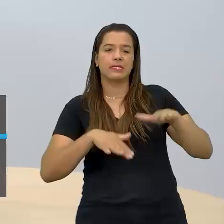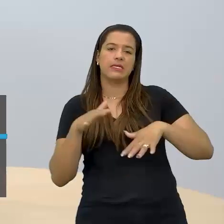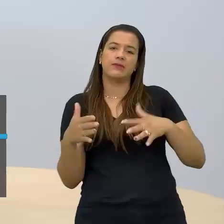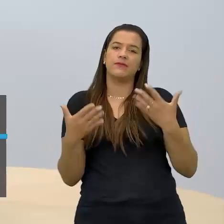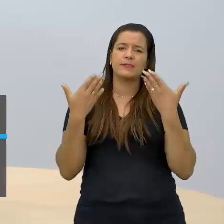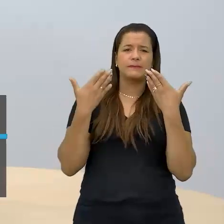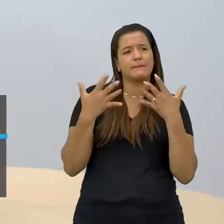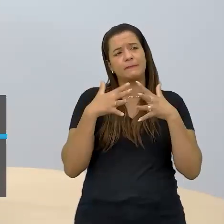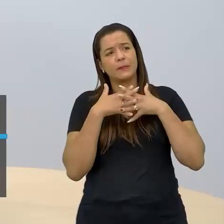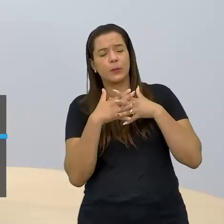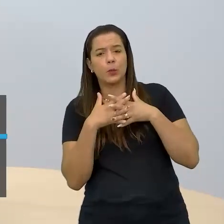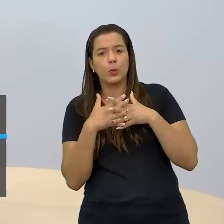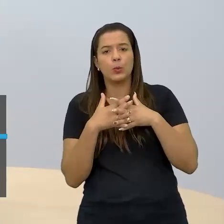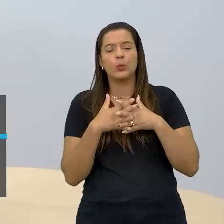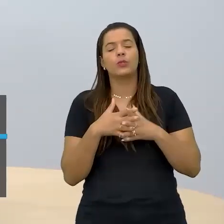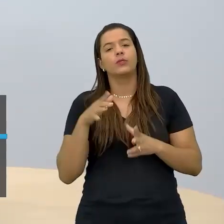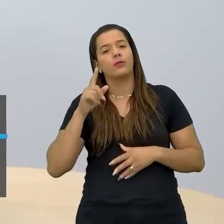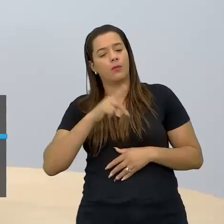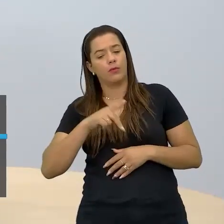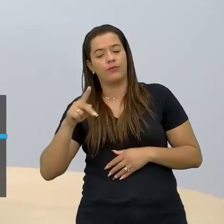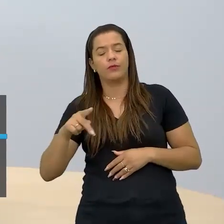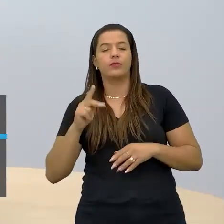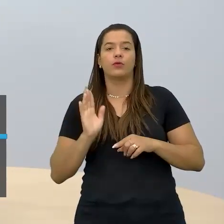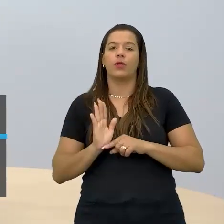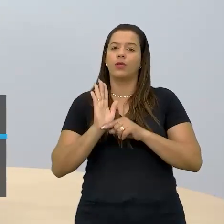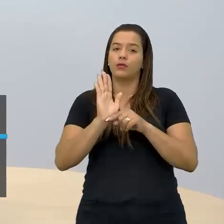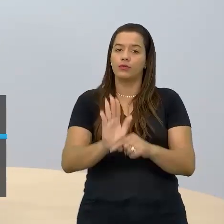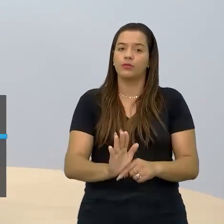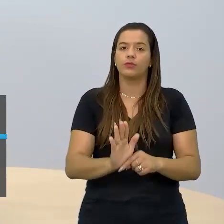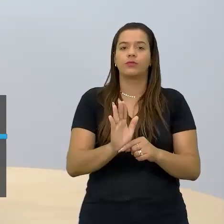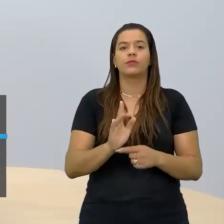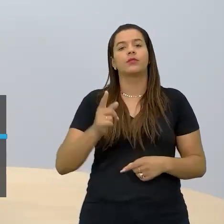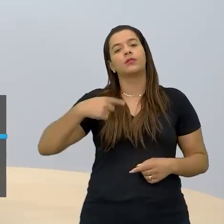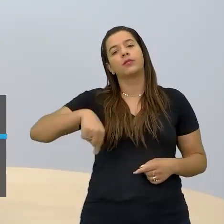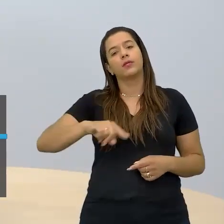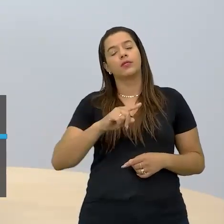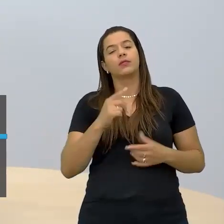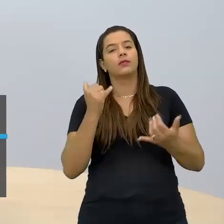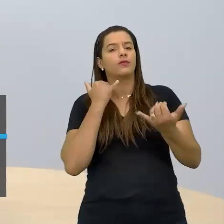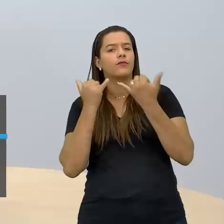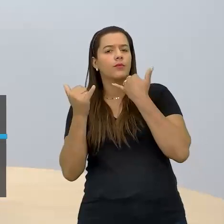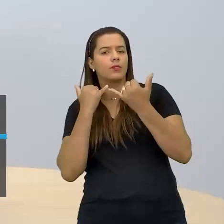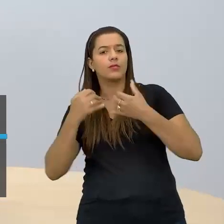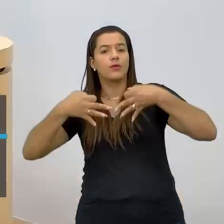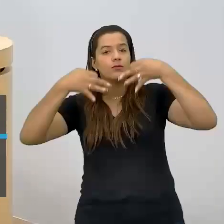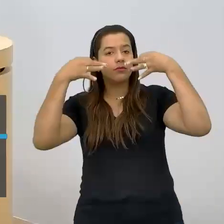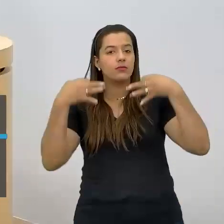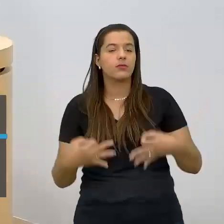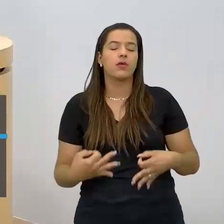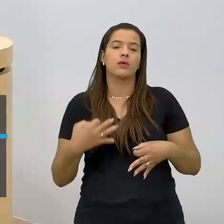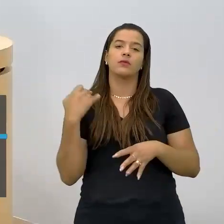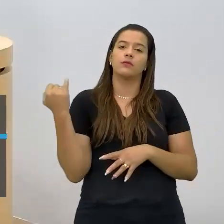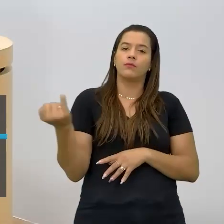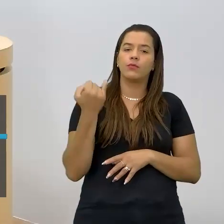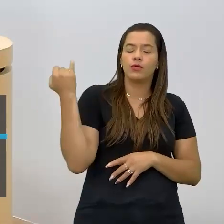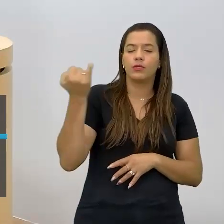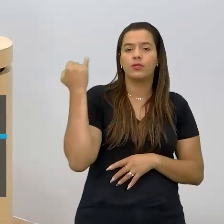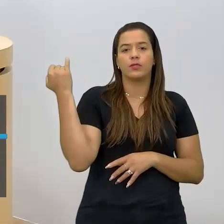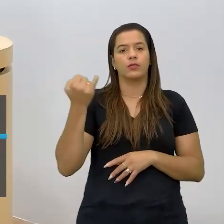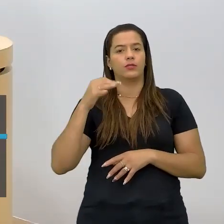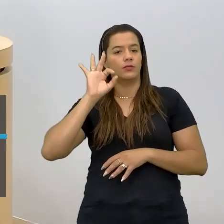confundidos, atrapalhados, então o professor vai liderar os grupos nessa busca de informações que são realmente válidas,